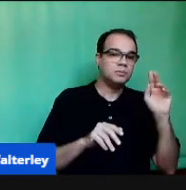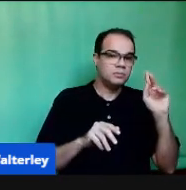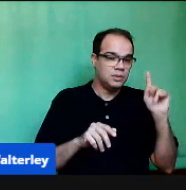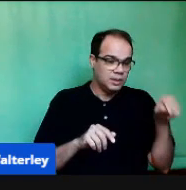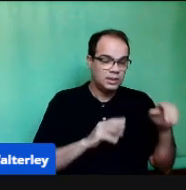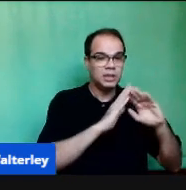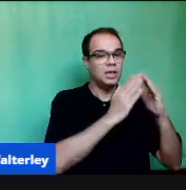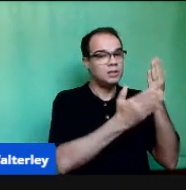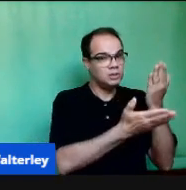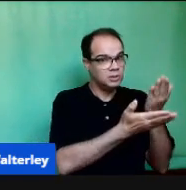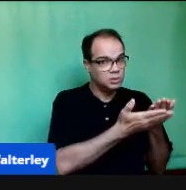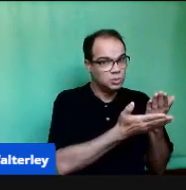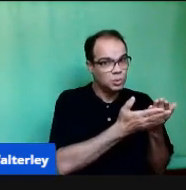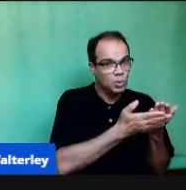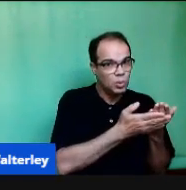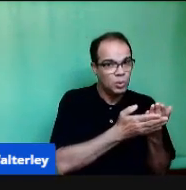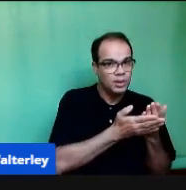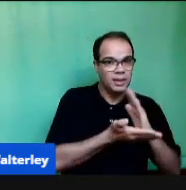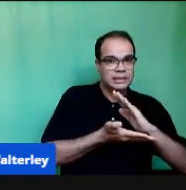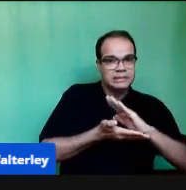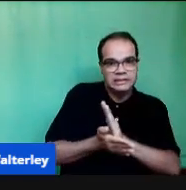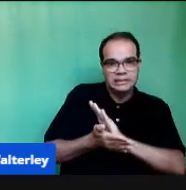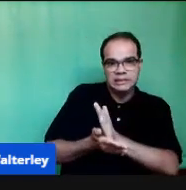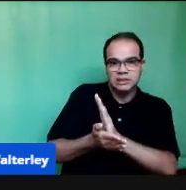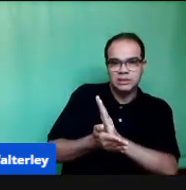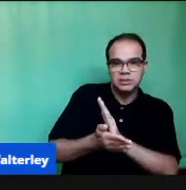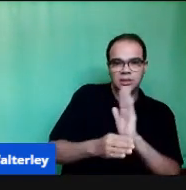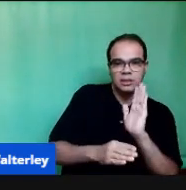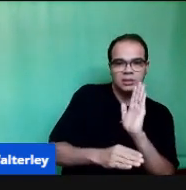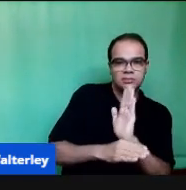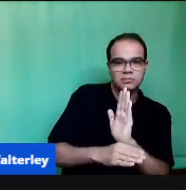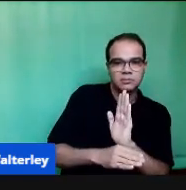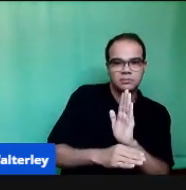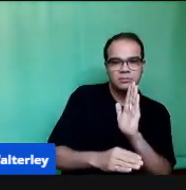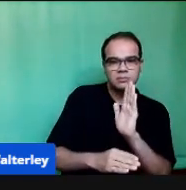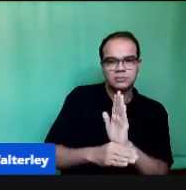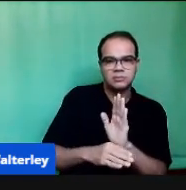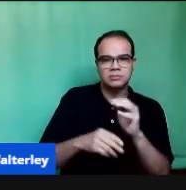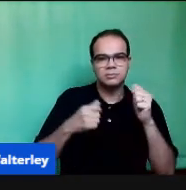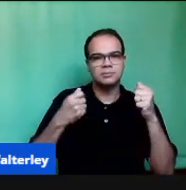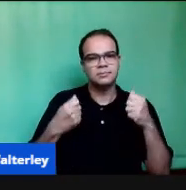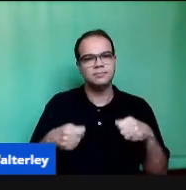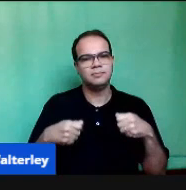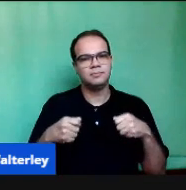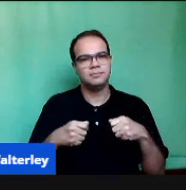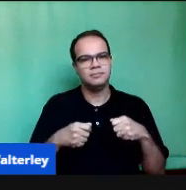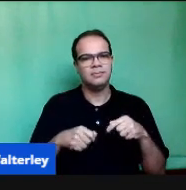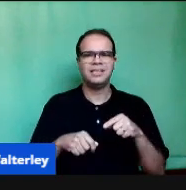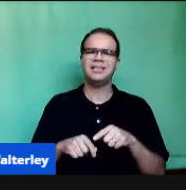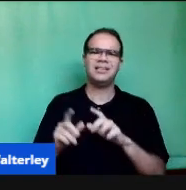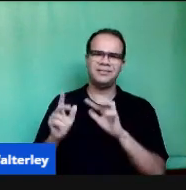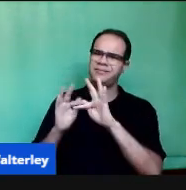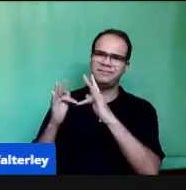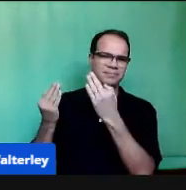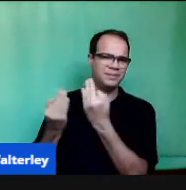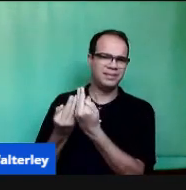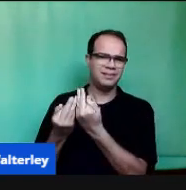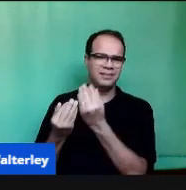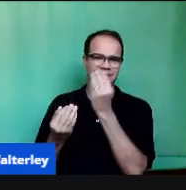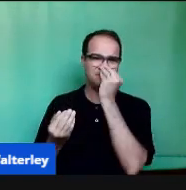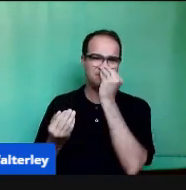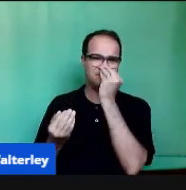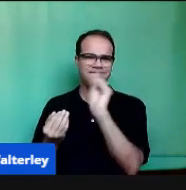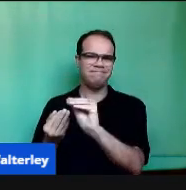transformação doloroso, porque é um processo que normalmente não conta com o apoio da família. E a escola pode fazer toda